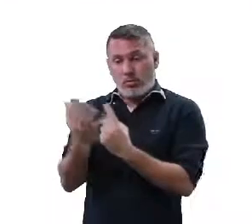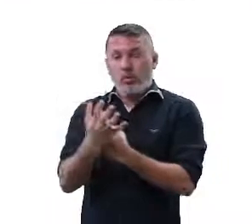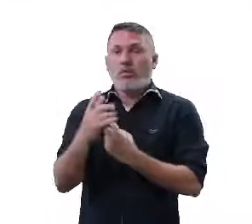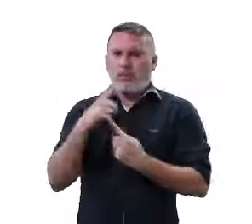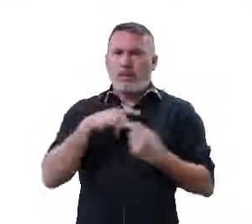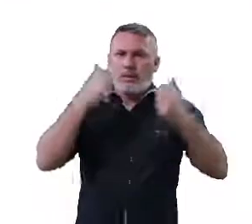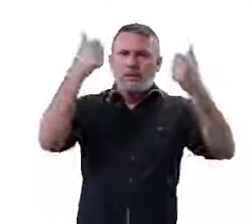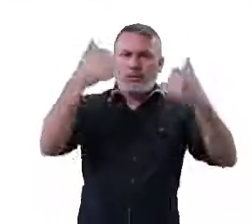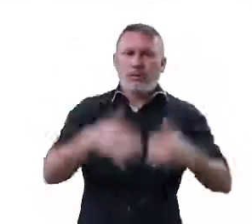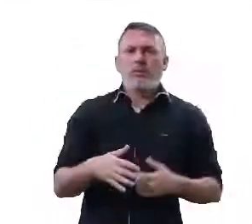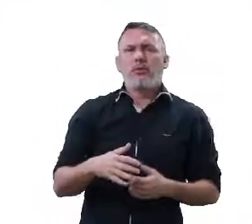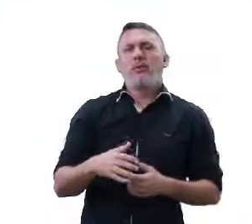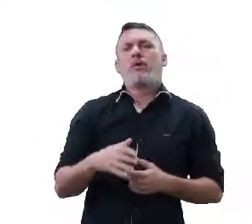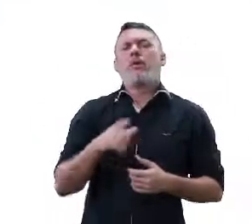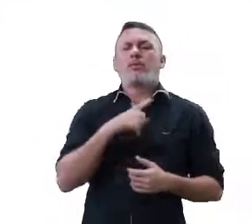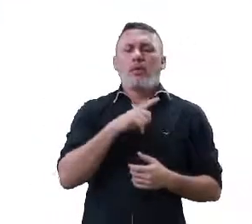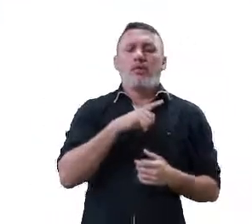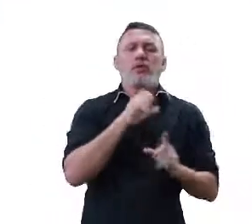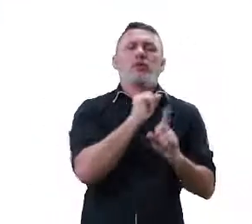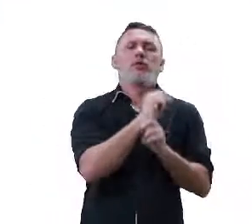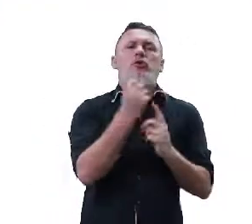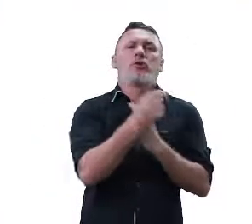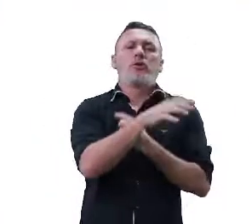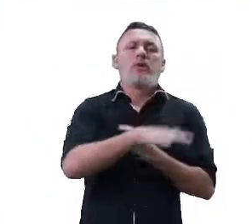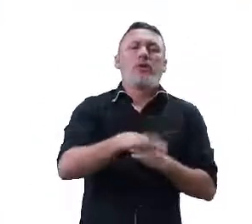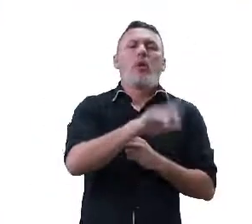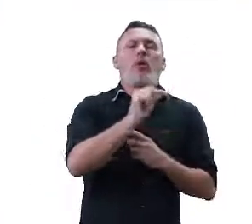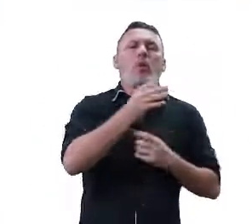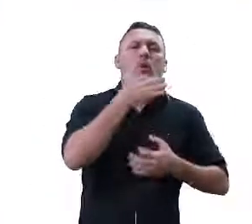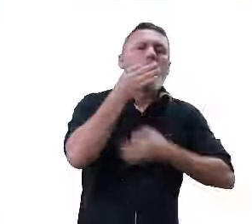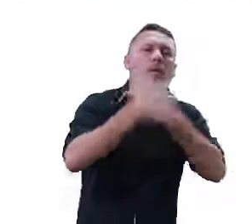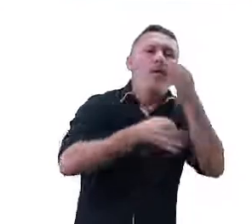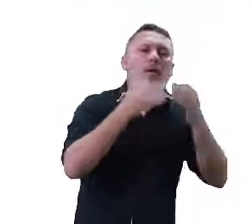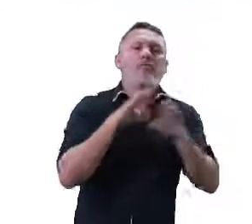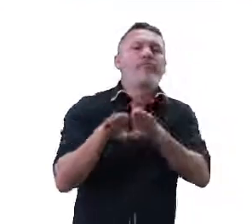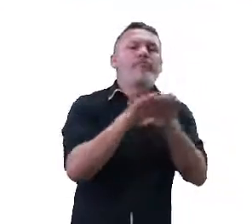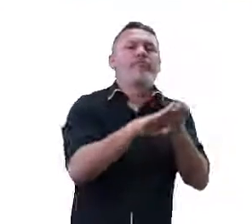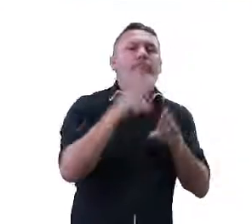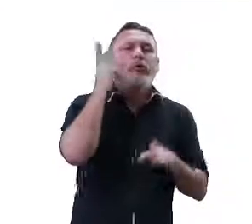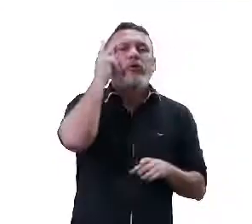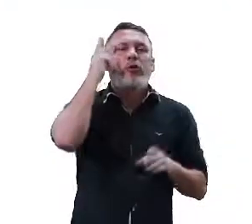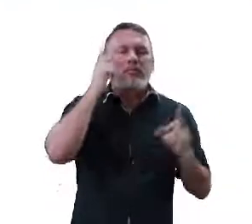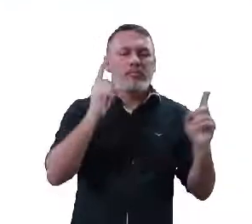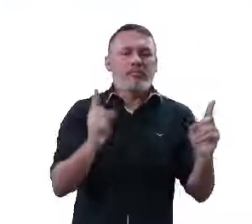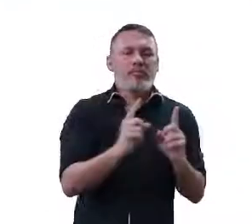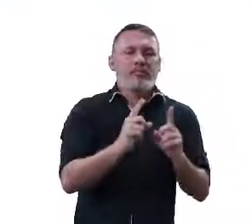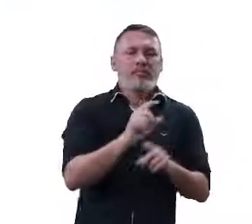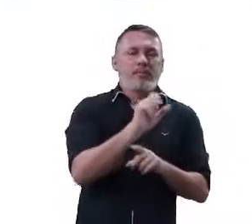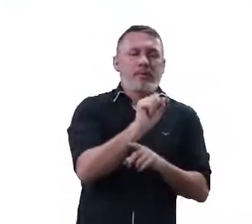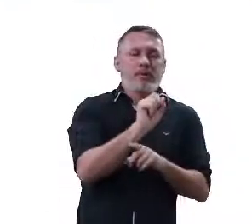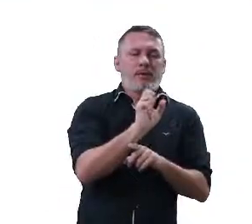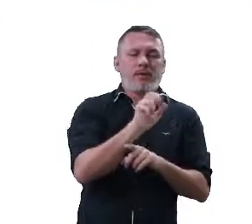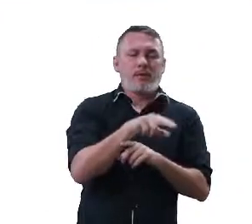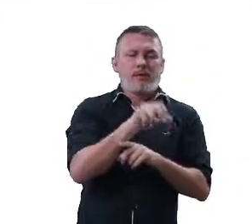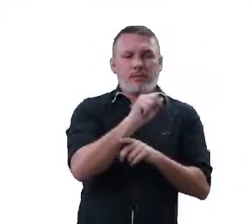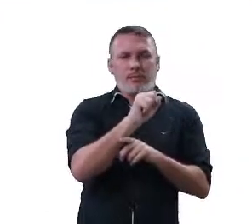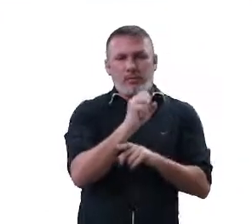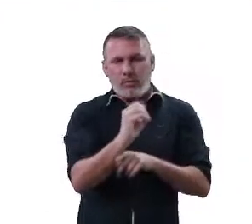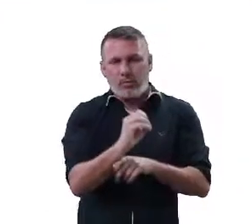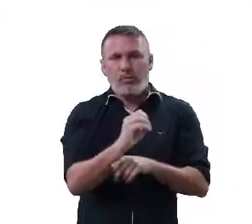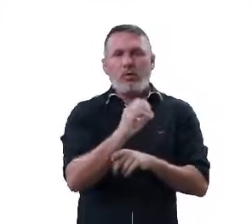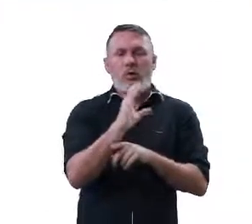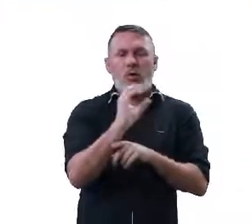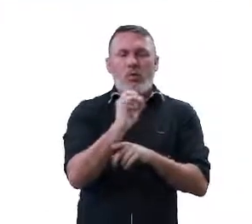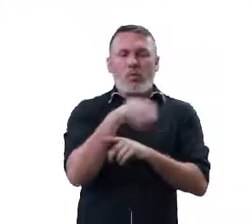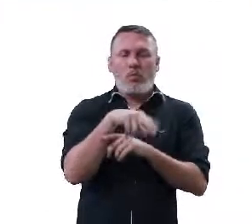a ciência. O que é o senso comum? O senso comum, né, como a própria filosofia trata e os